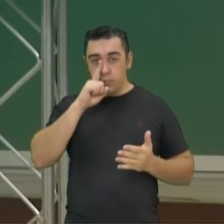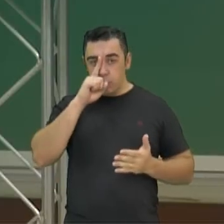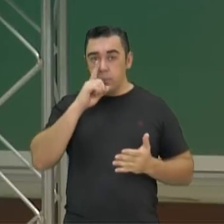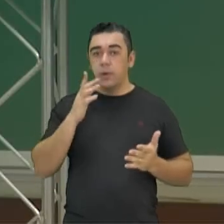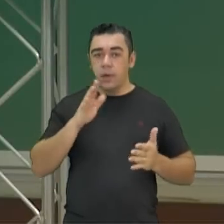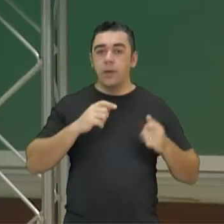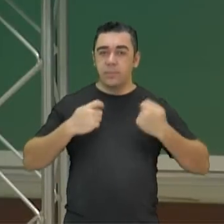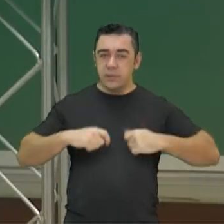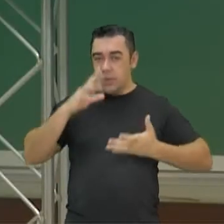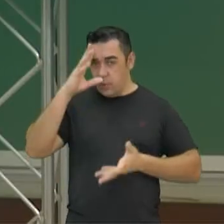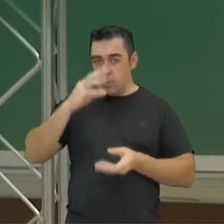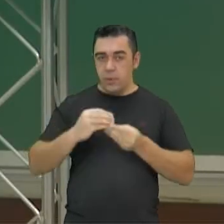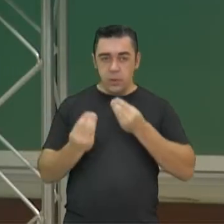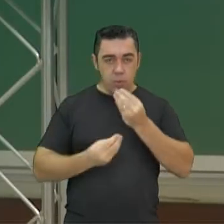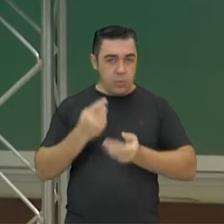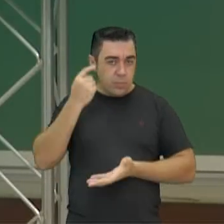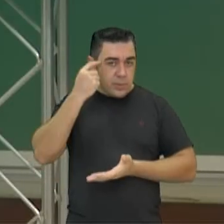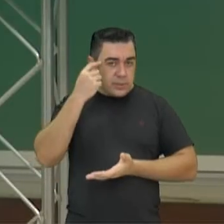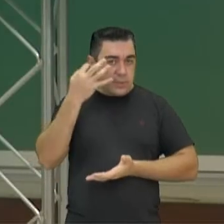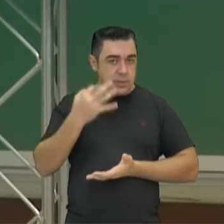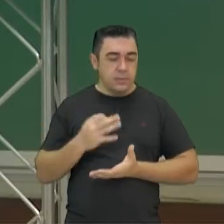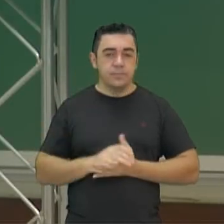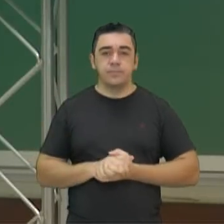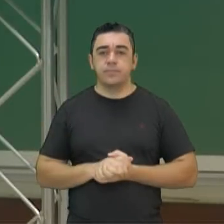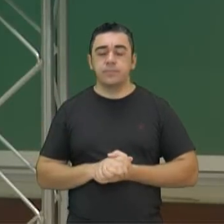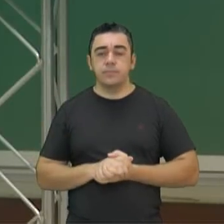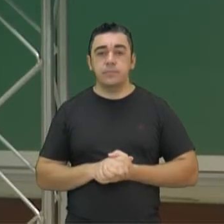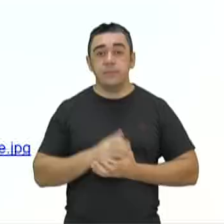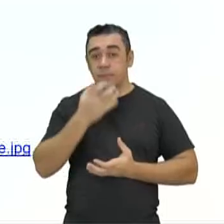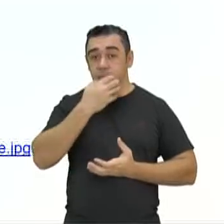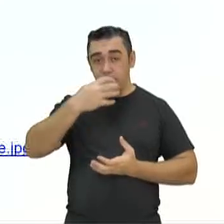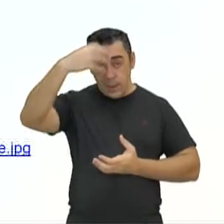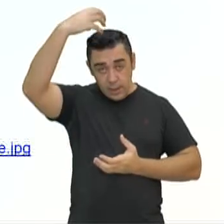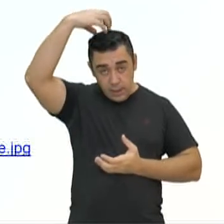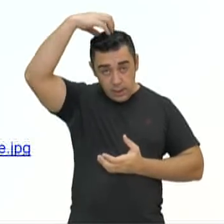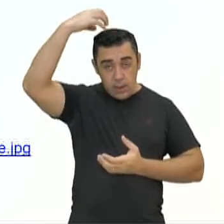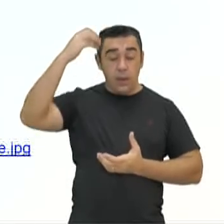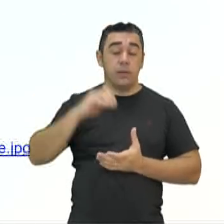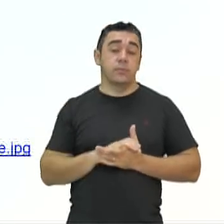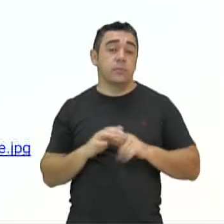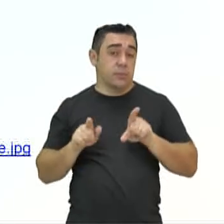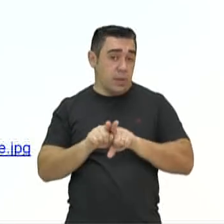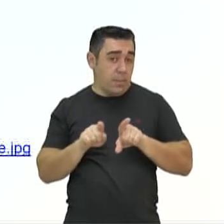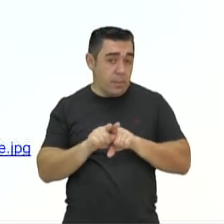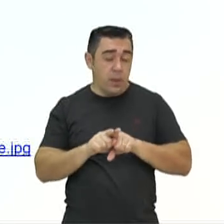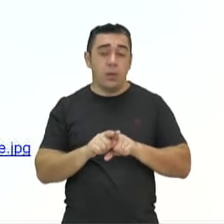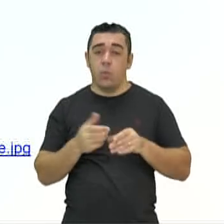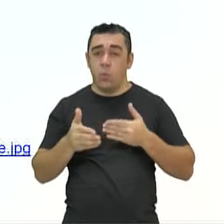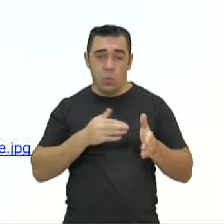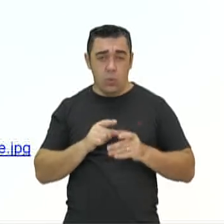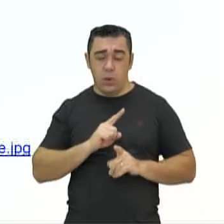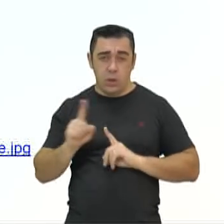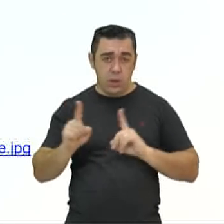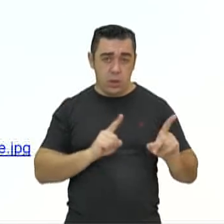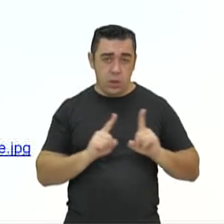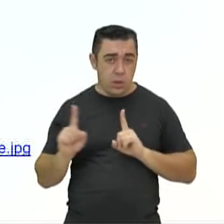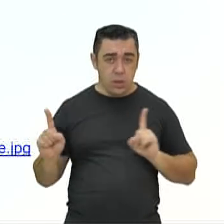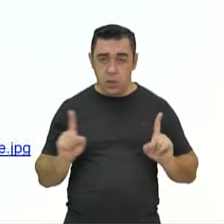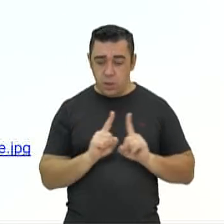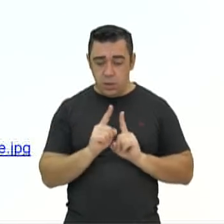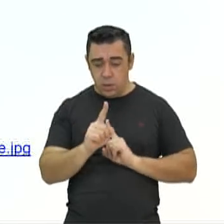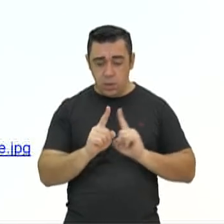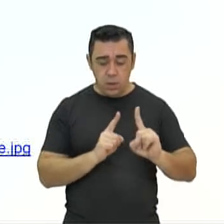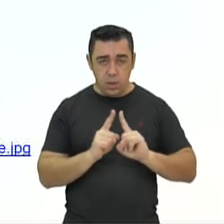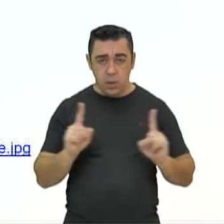entender e pensar no jogo de xadrez. O rei movimenta e captura em todas as fileiras, colunas e diagonais que tiverem relação com a casa